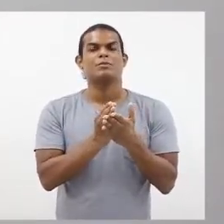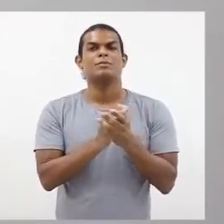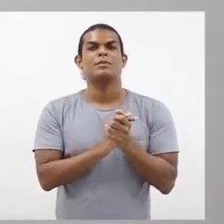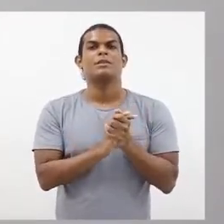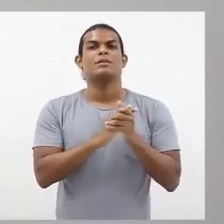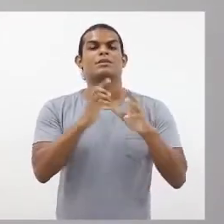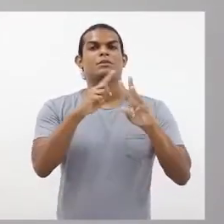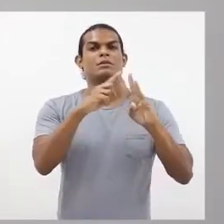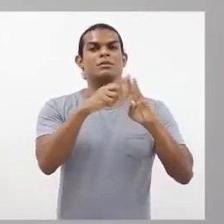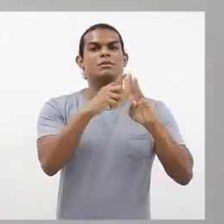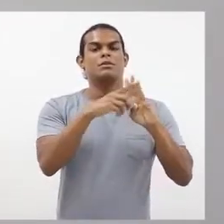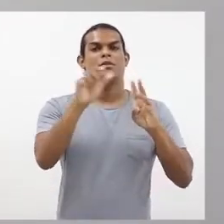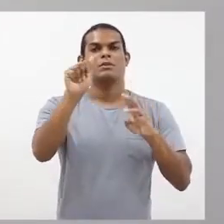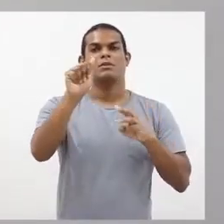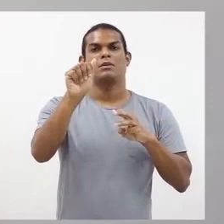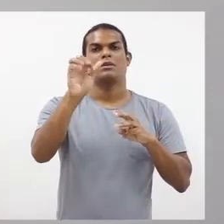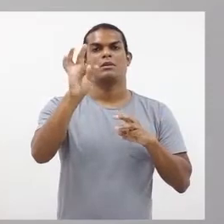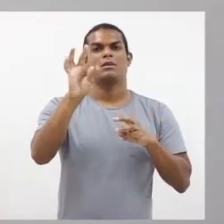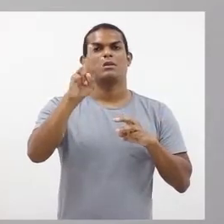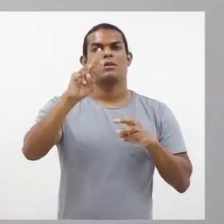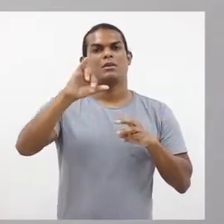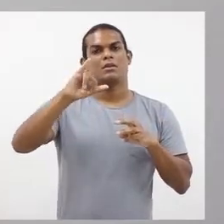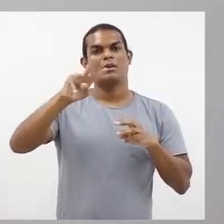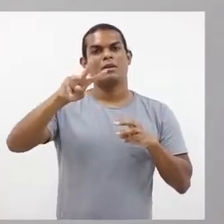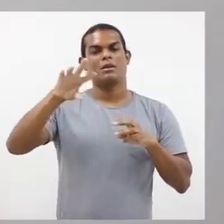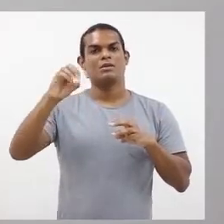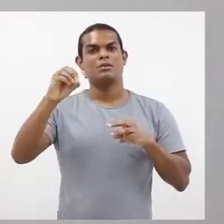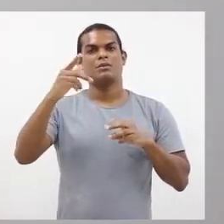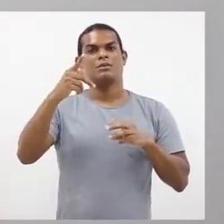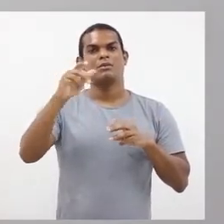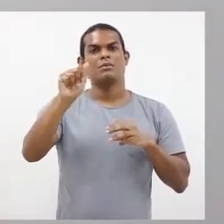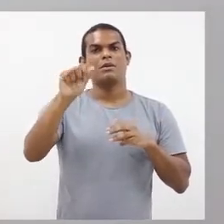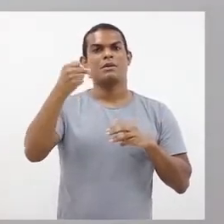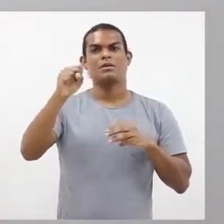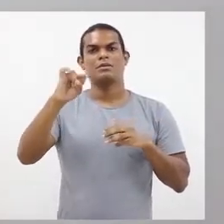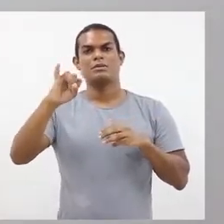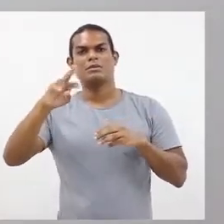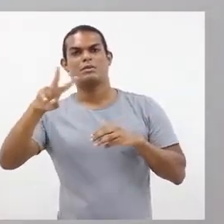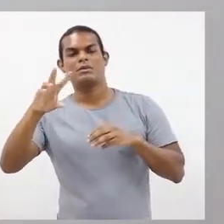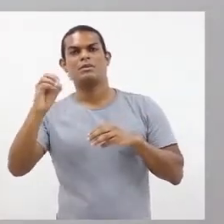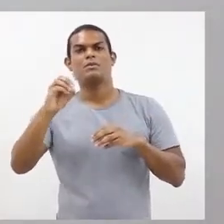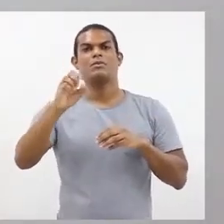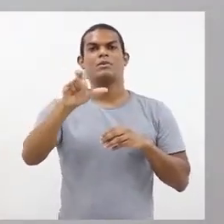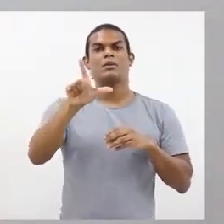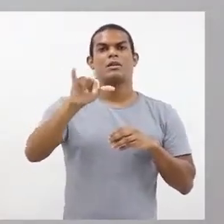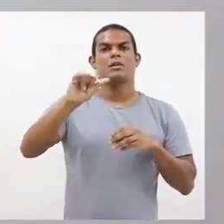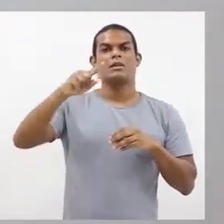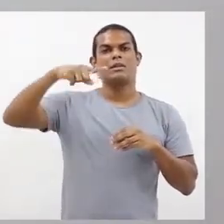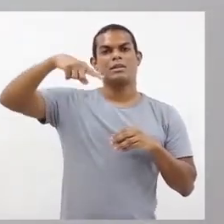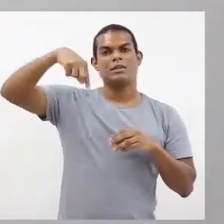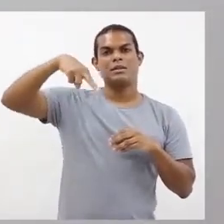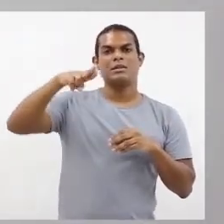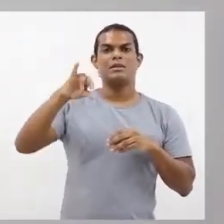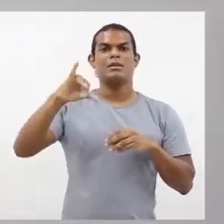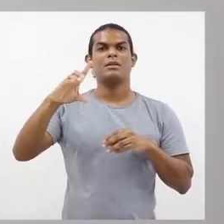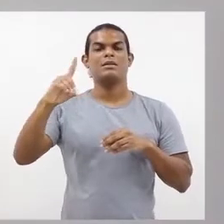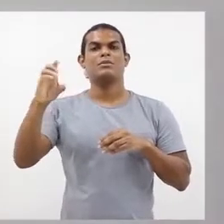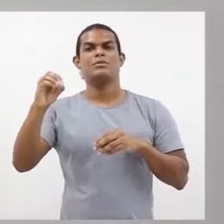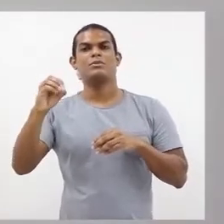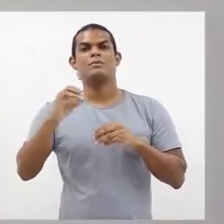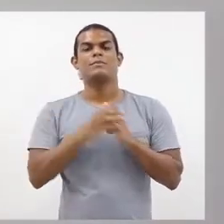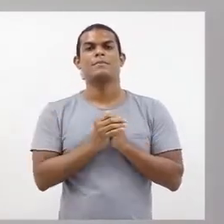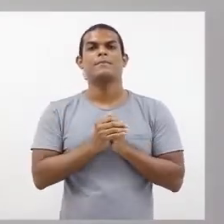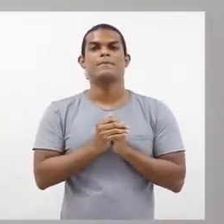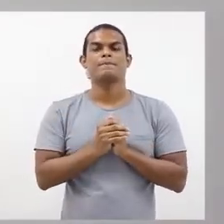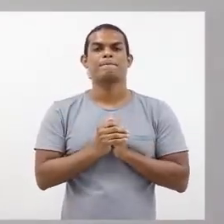3: ativo, passivo e patrimônio líquido, e os elementos de resultado, receita